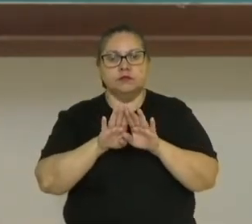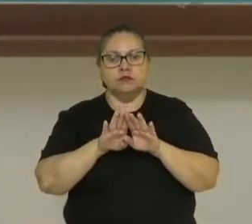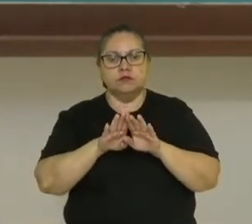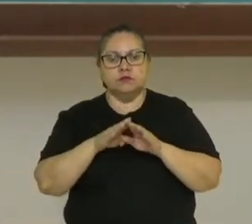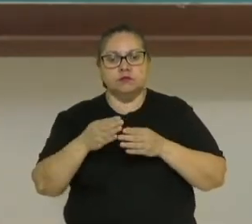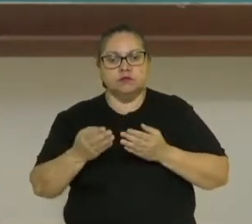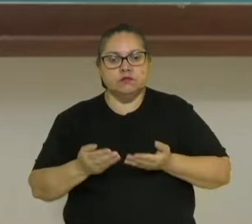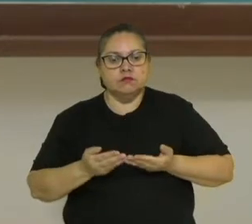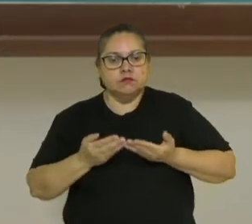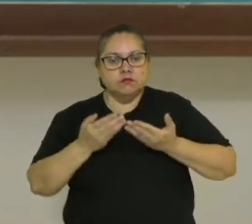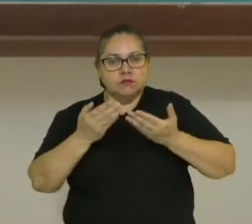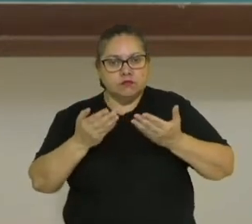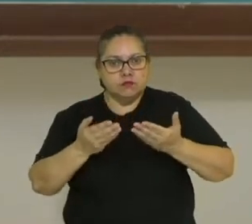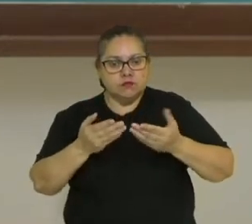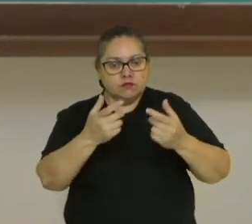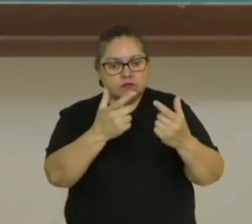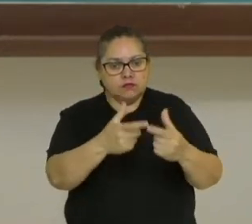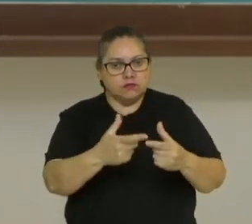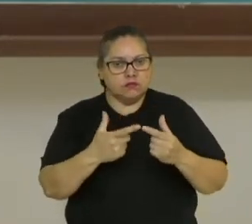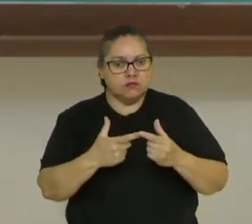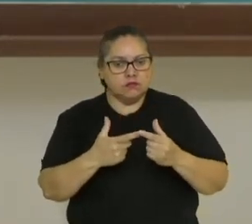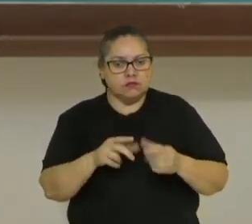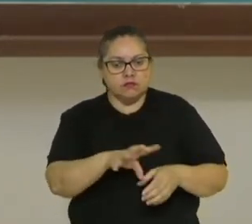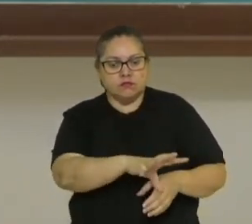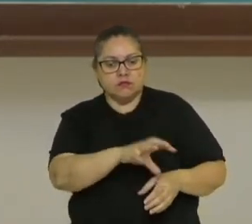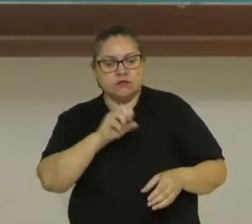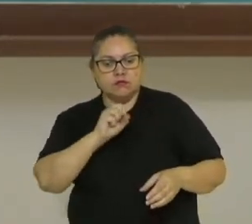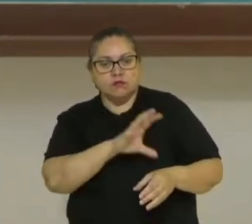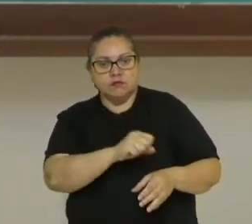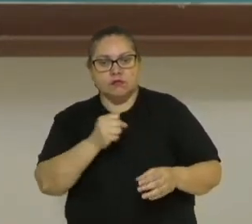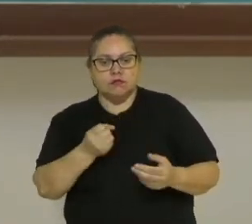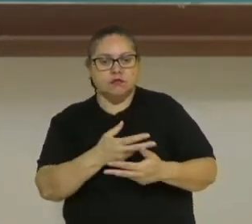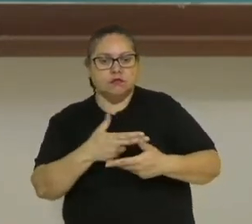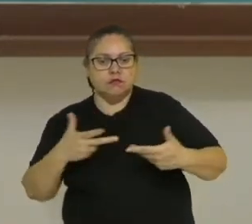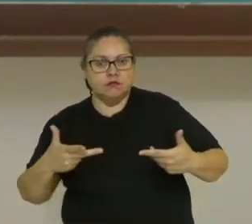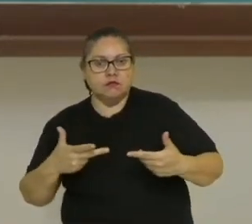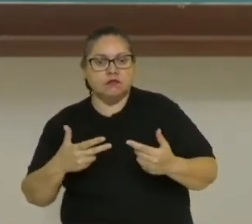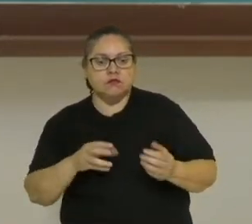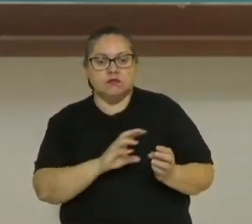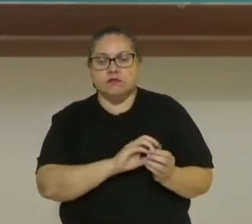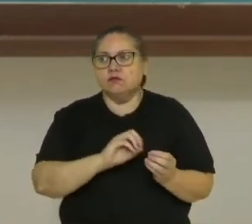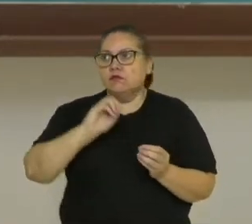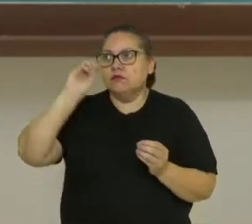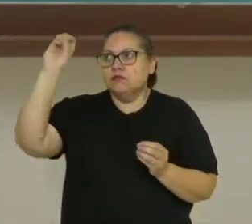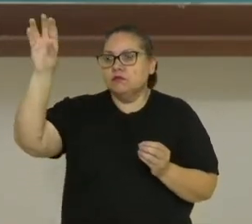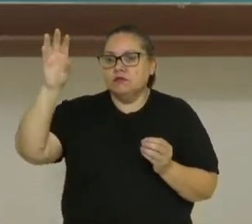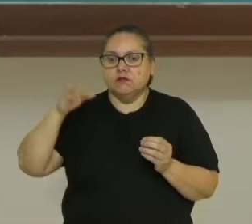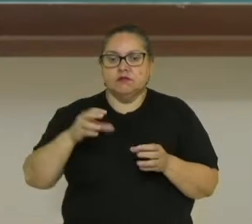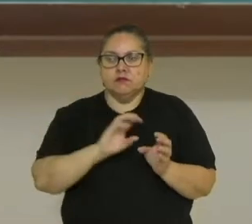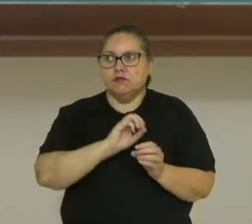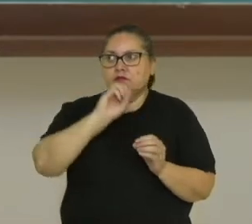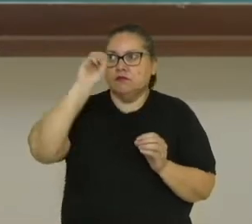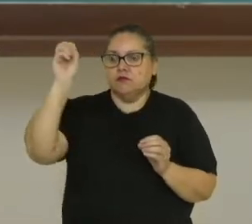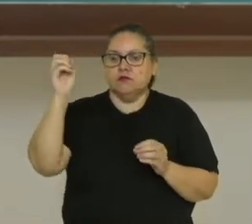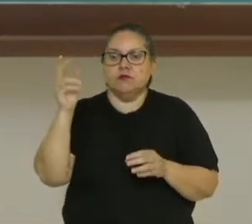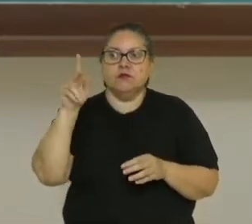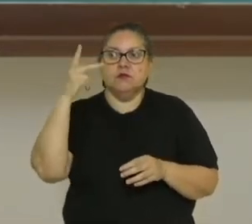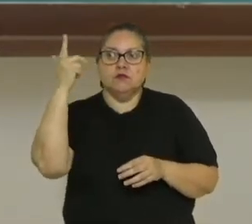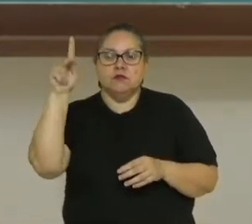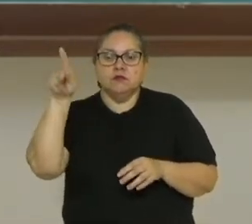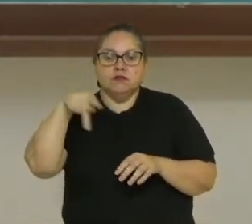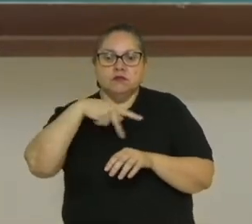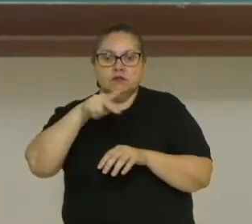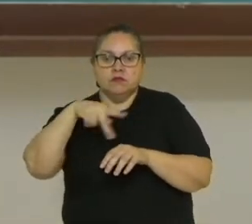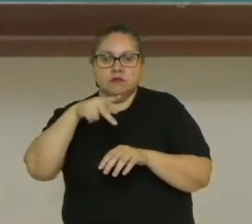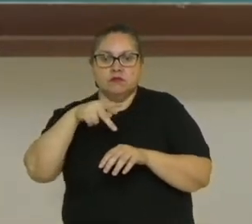serviram como lugares para se extrair recursos, para que esses recursos fossem abastecer aqueles países